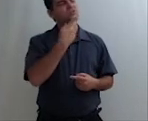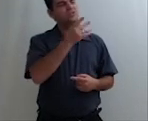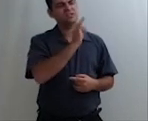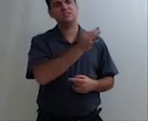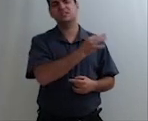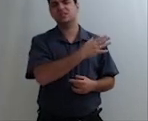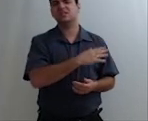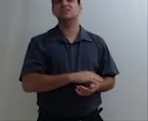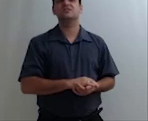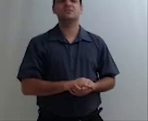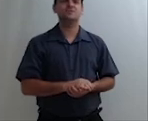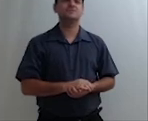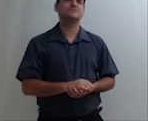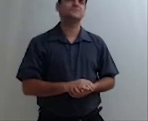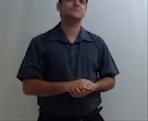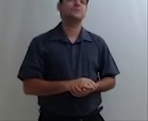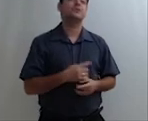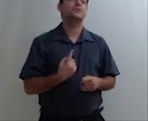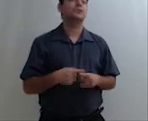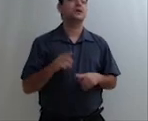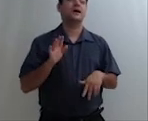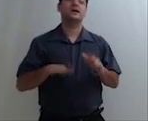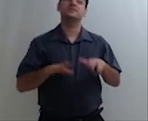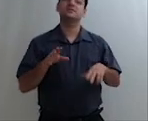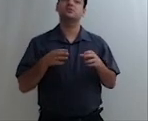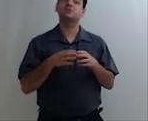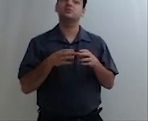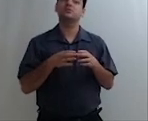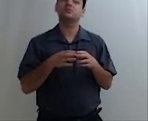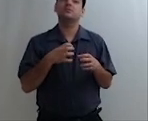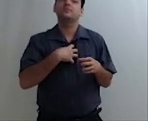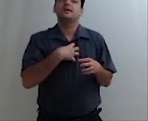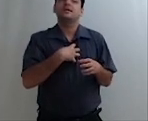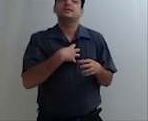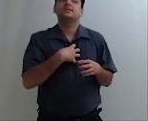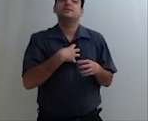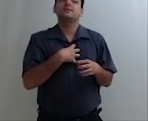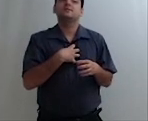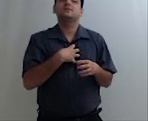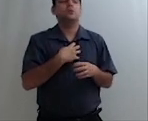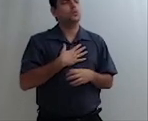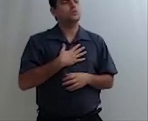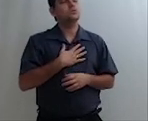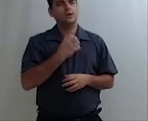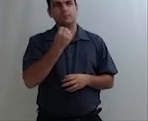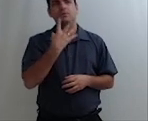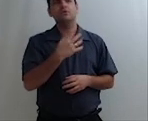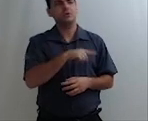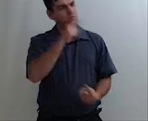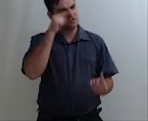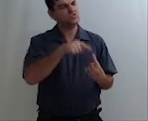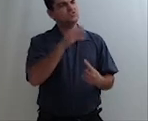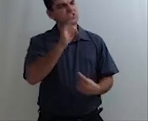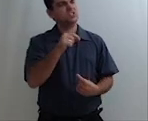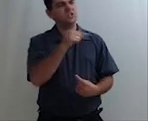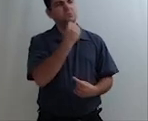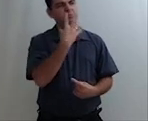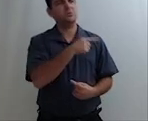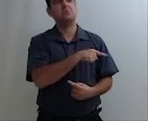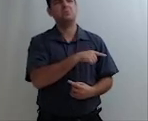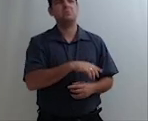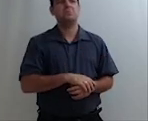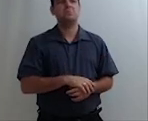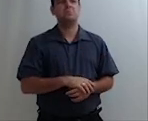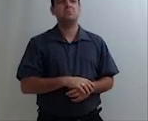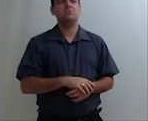porque talvez a turma se sinta mais confortável com a conclusão do ministro esquete que realmente é objetiva Não seguiu o